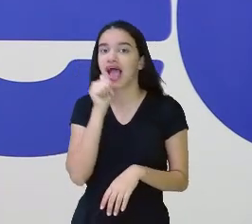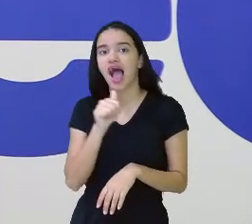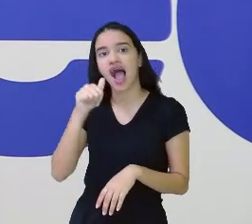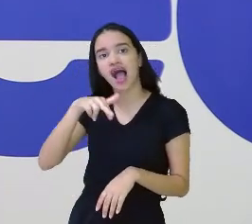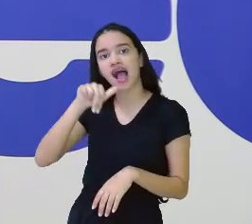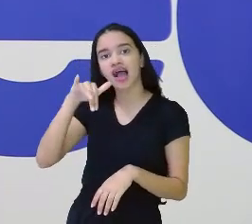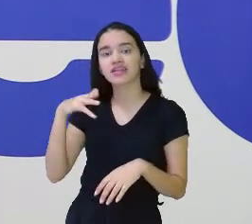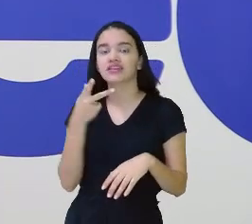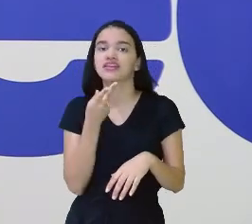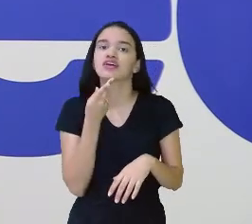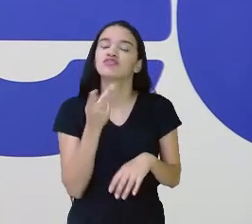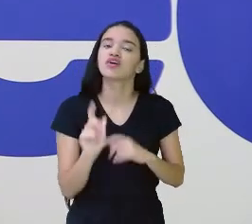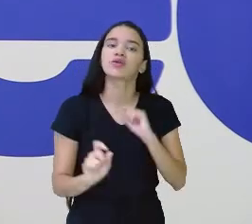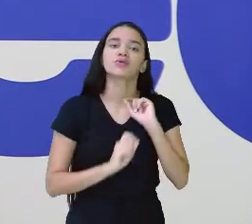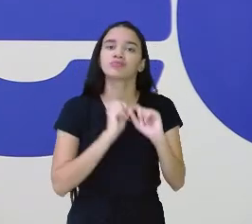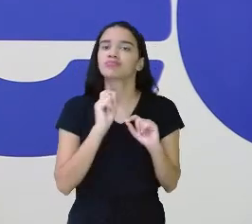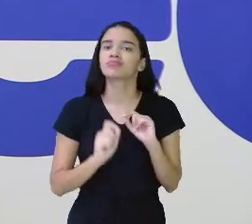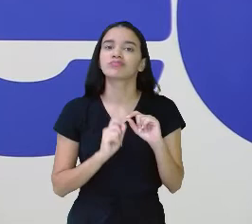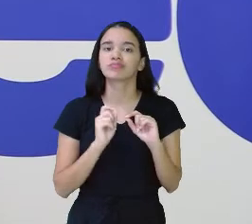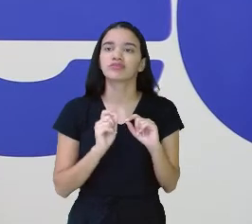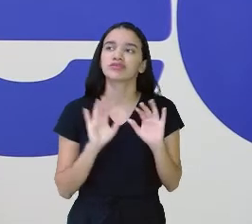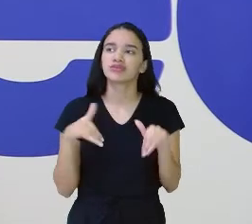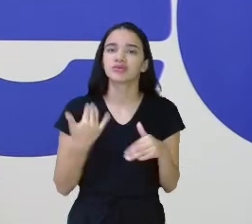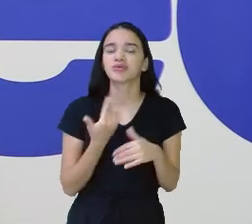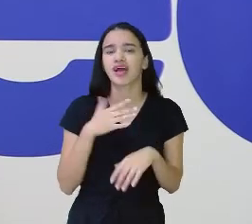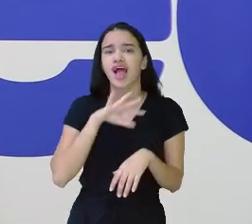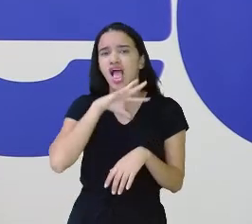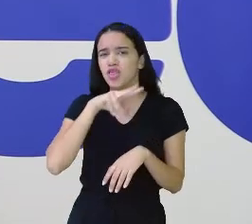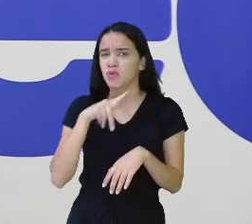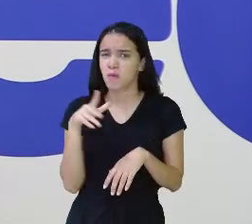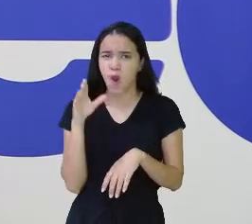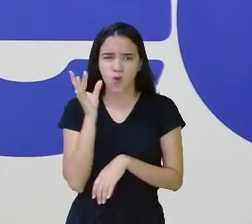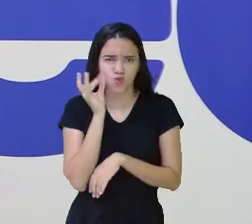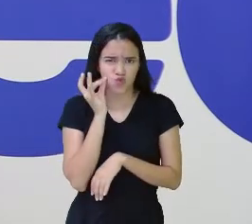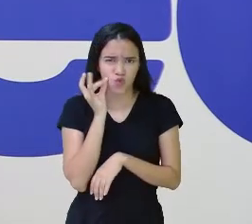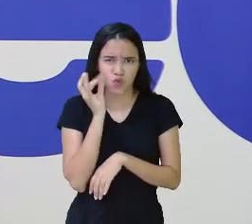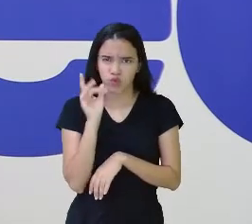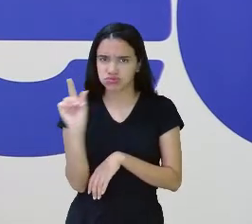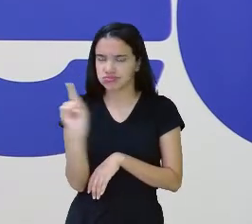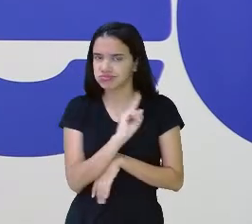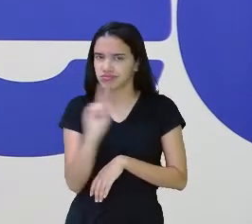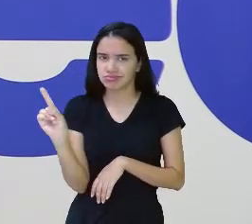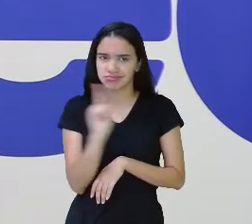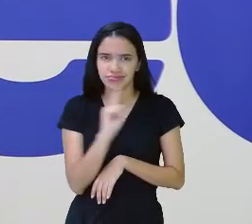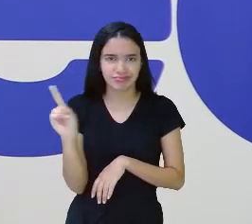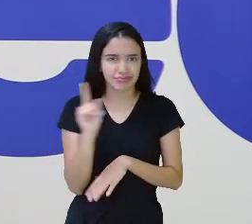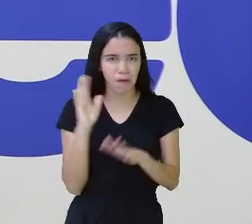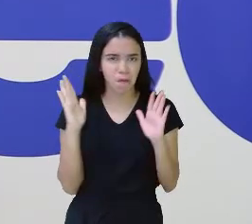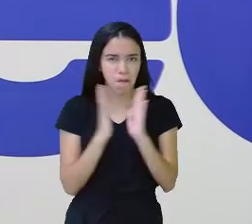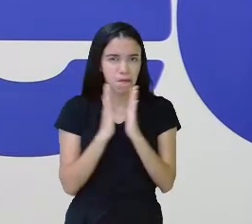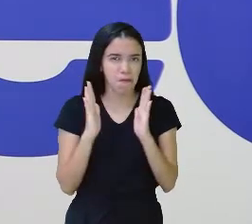disse que não acha esse bichinho fofo não, viu, Mauricéia? Por favor.